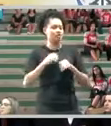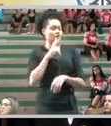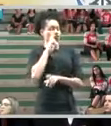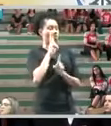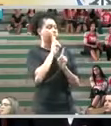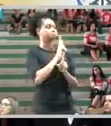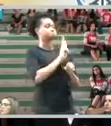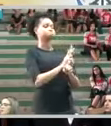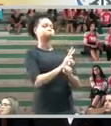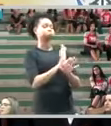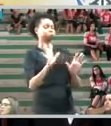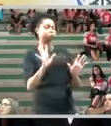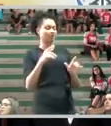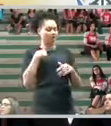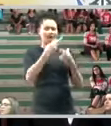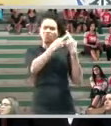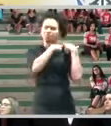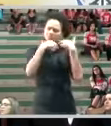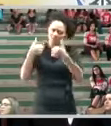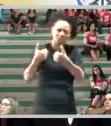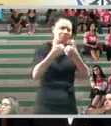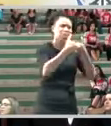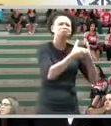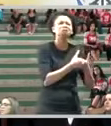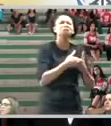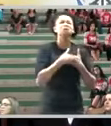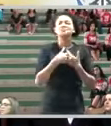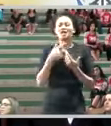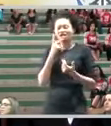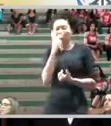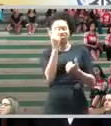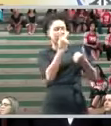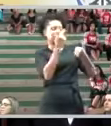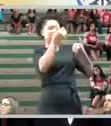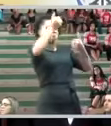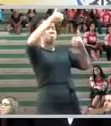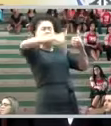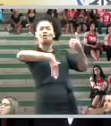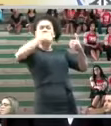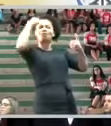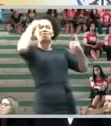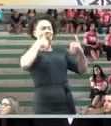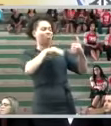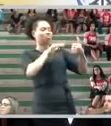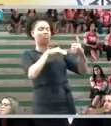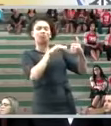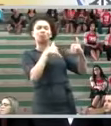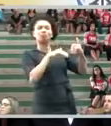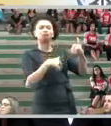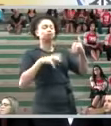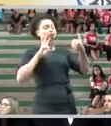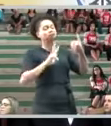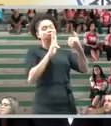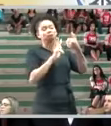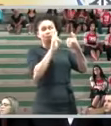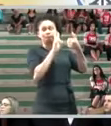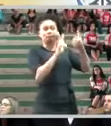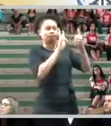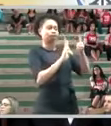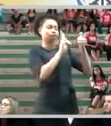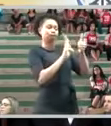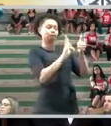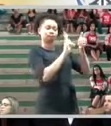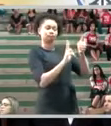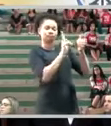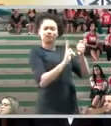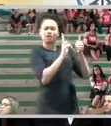arca no ombro. Mas eles estavam tão desvalorizados com a presença de Deus que foram acompanhando. Quando a